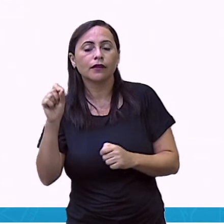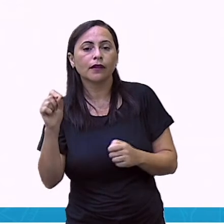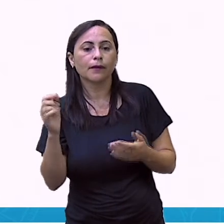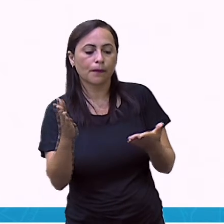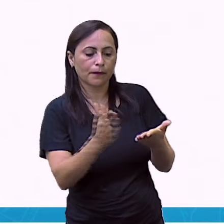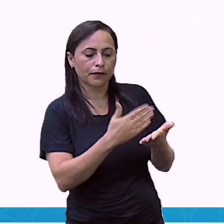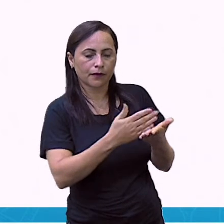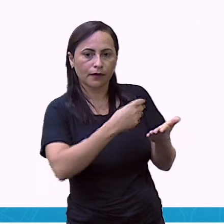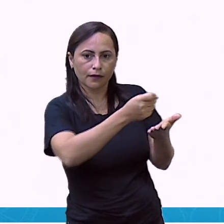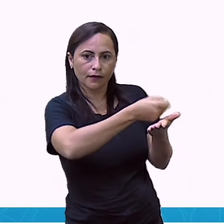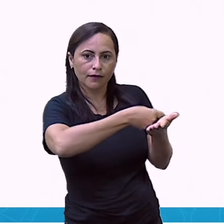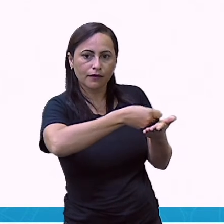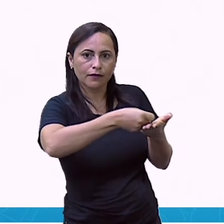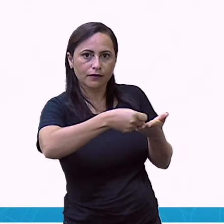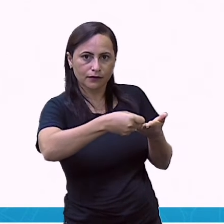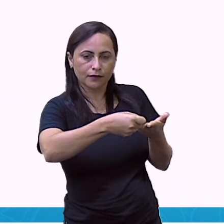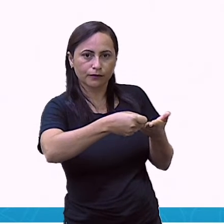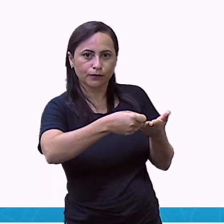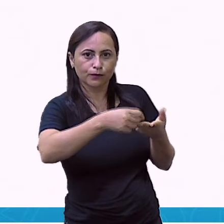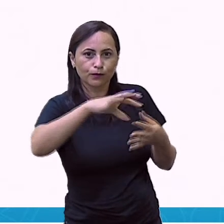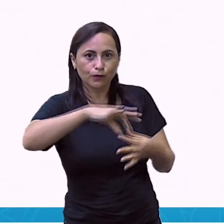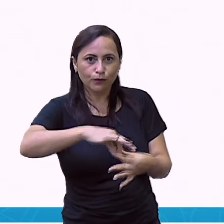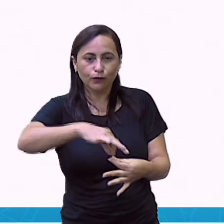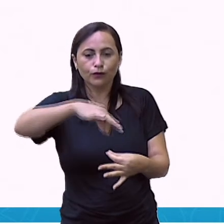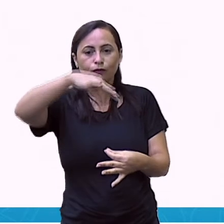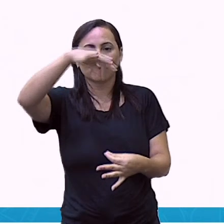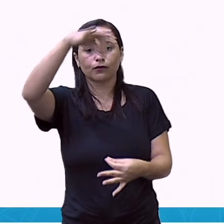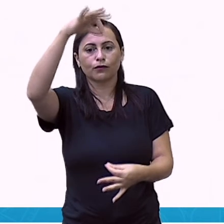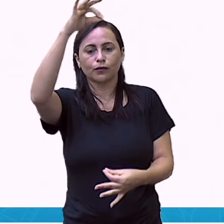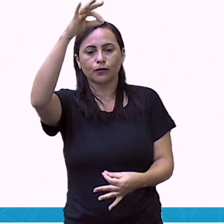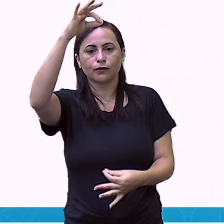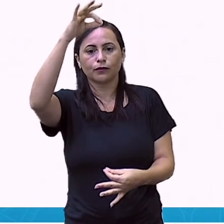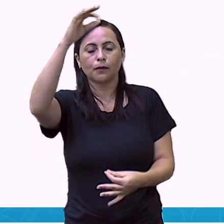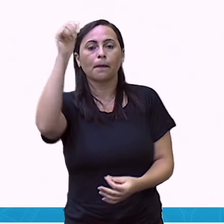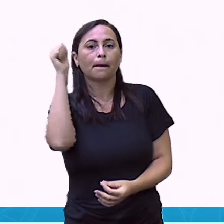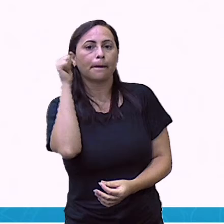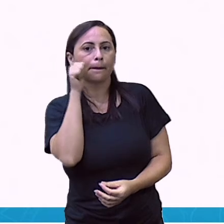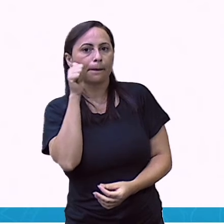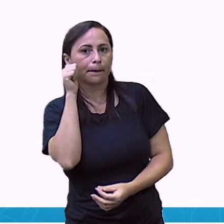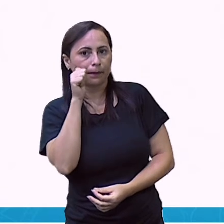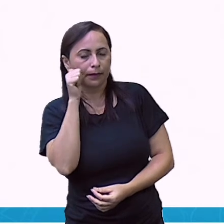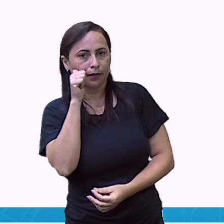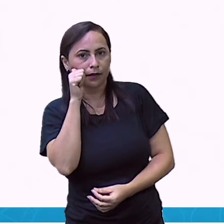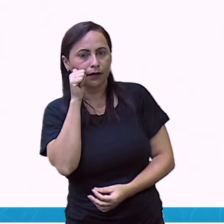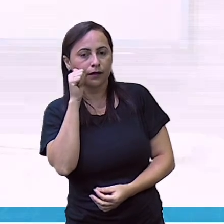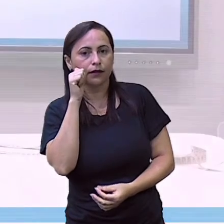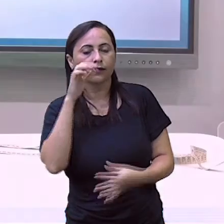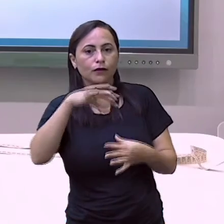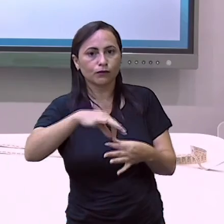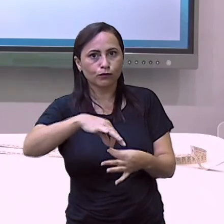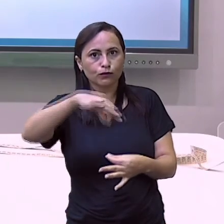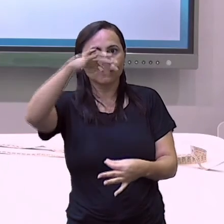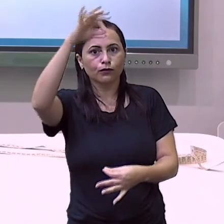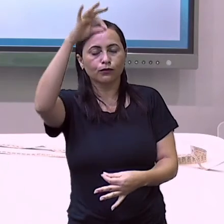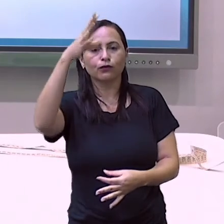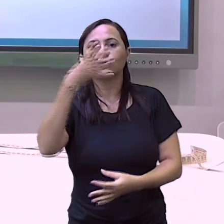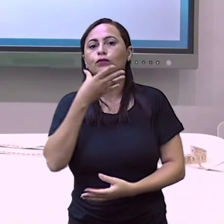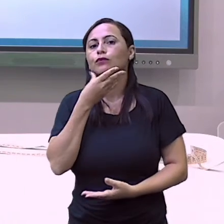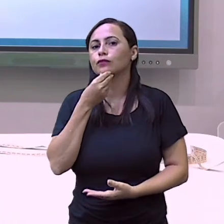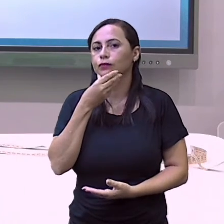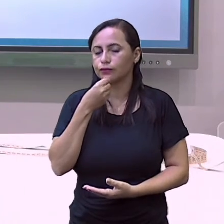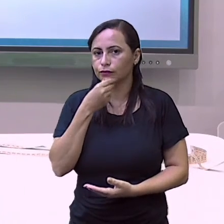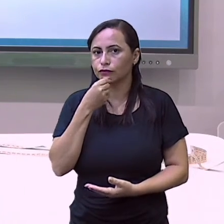o tamanho, ou seja, o comprimento das meninas que você mediu e dos meninos